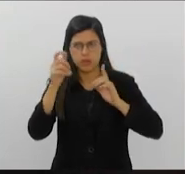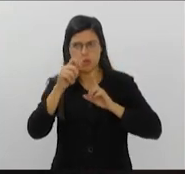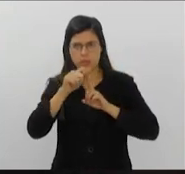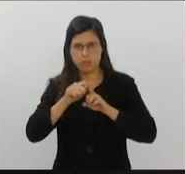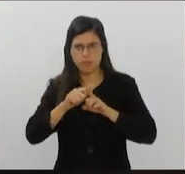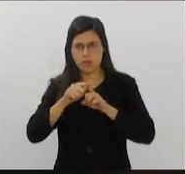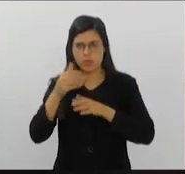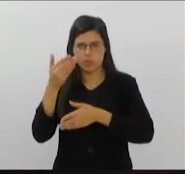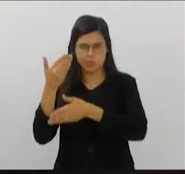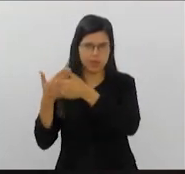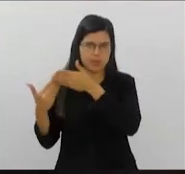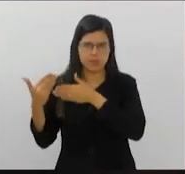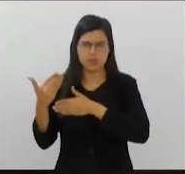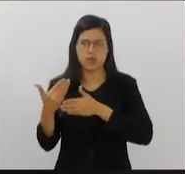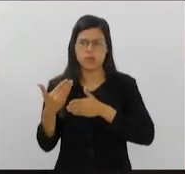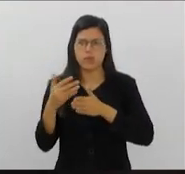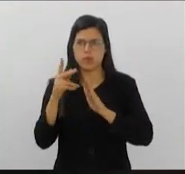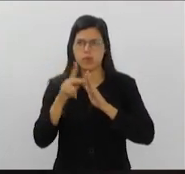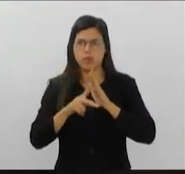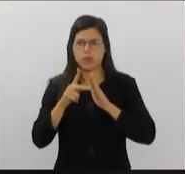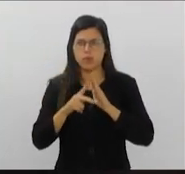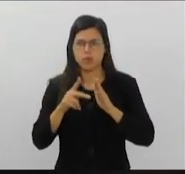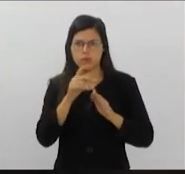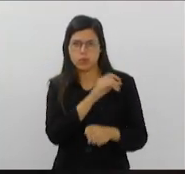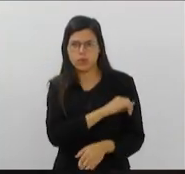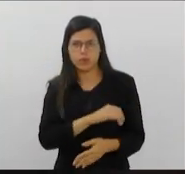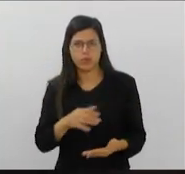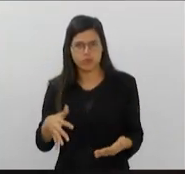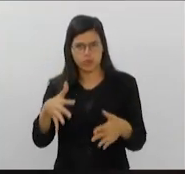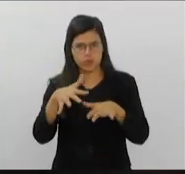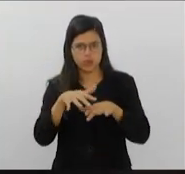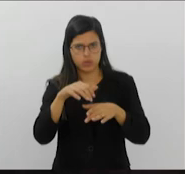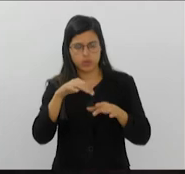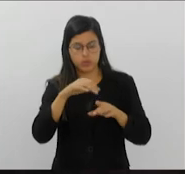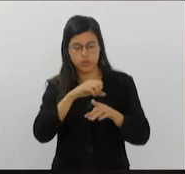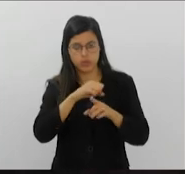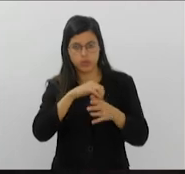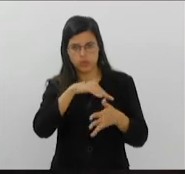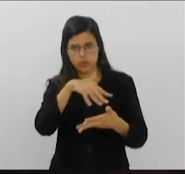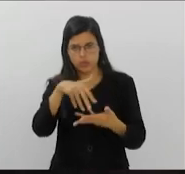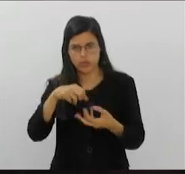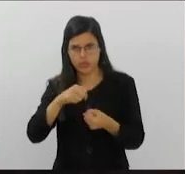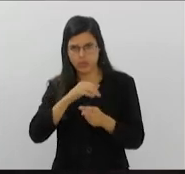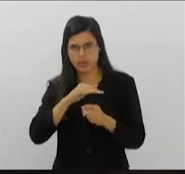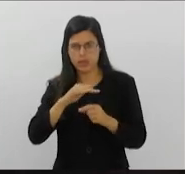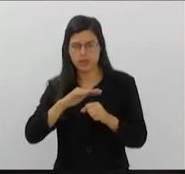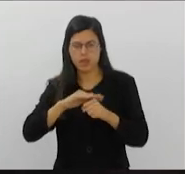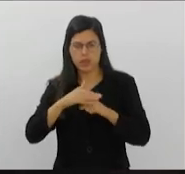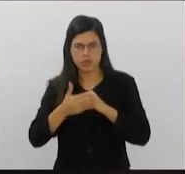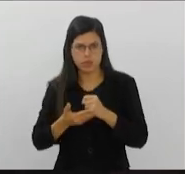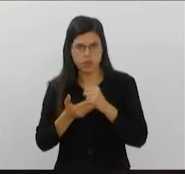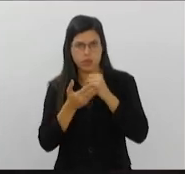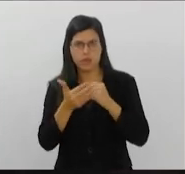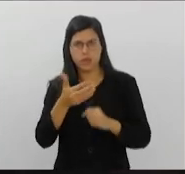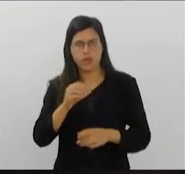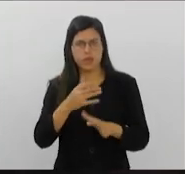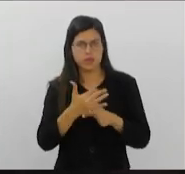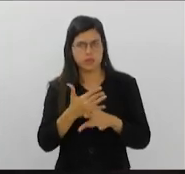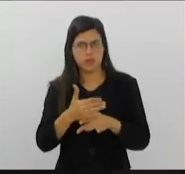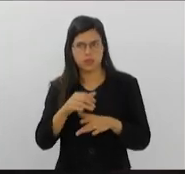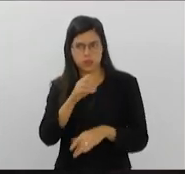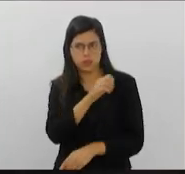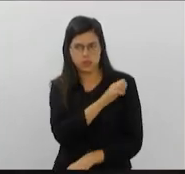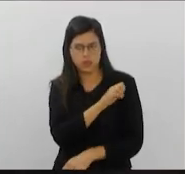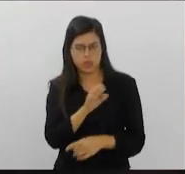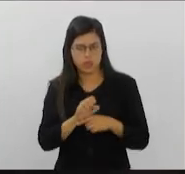passado, nós lançamos o projeto Rio Inclusivo e Sustentável, onde nós vamos trabalhar com 10 municípios do Estado, que são os mais críticos, então